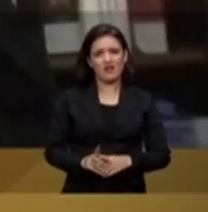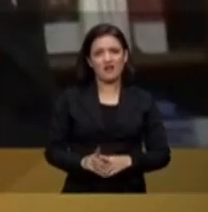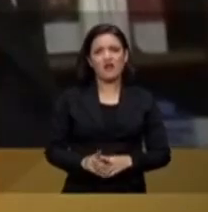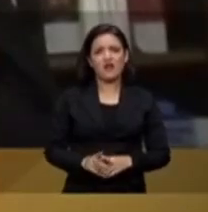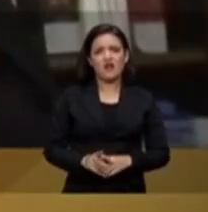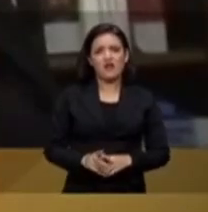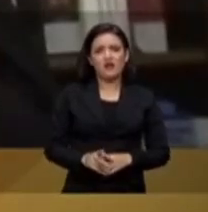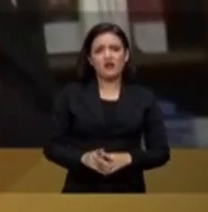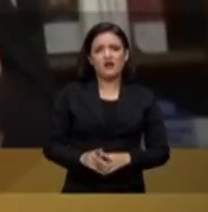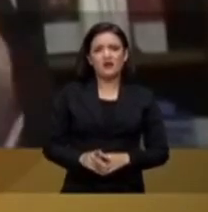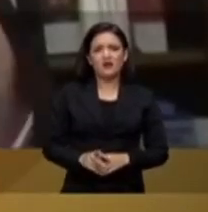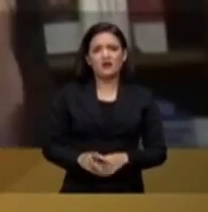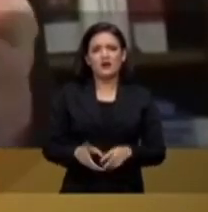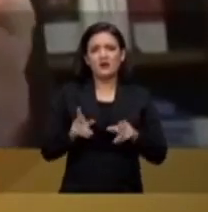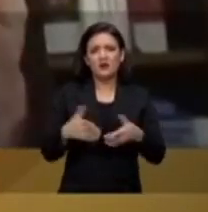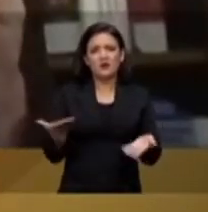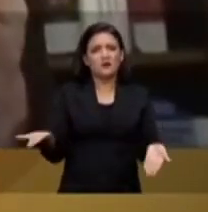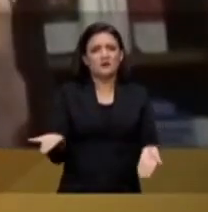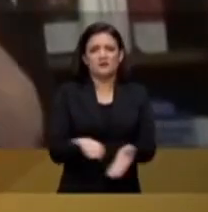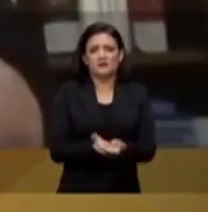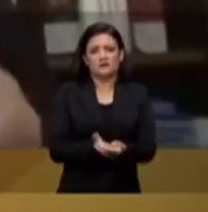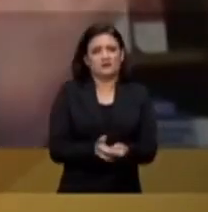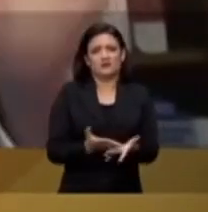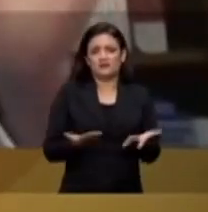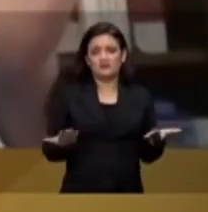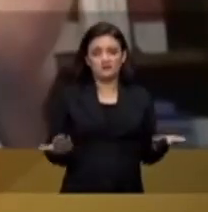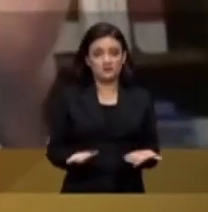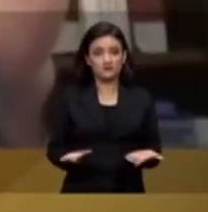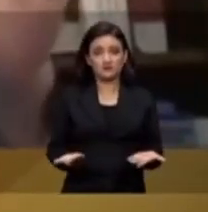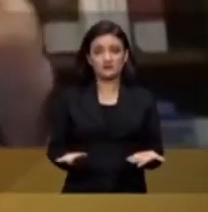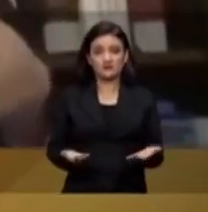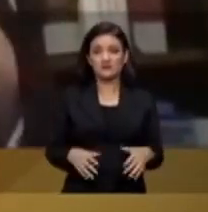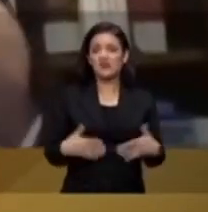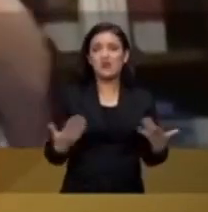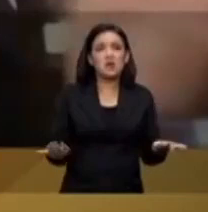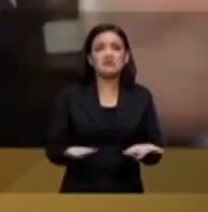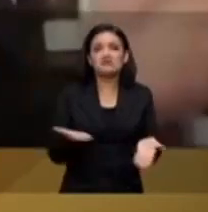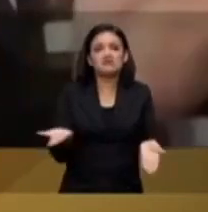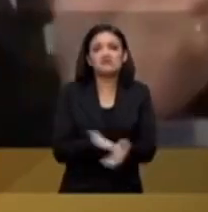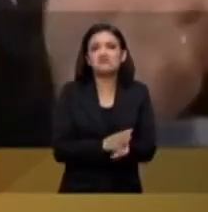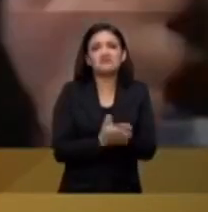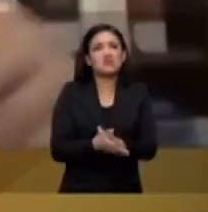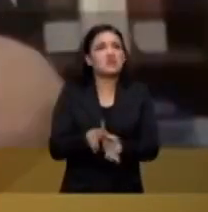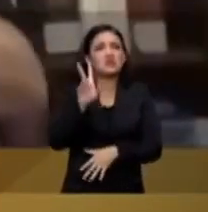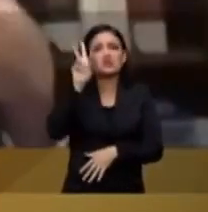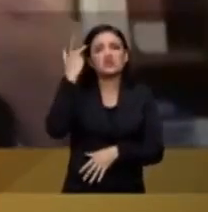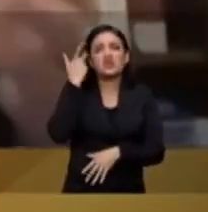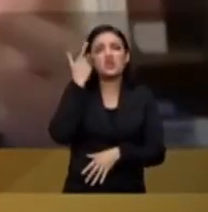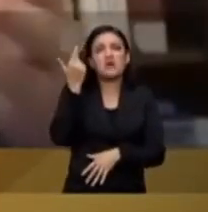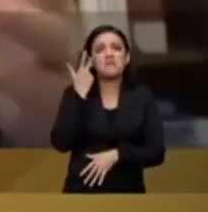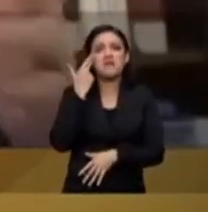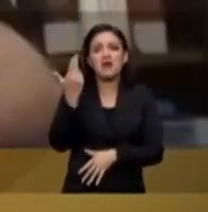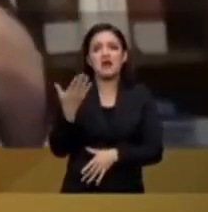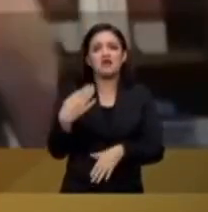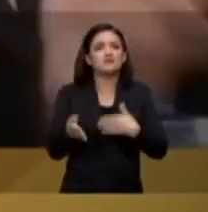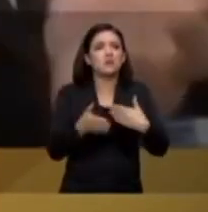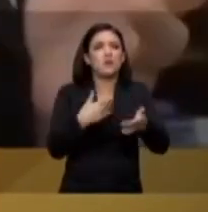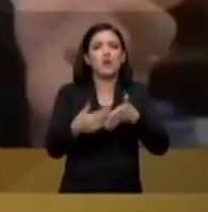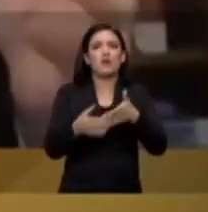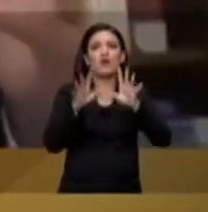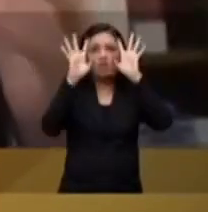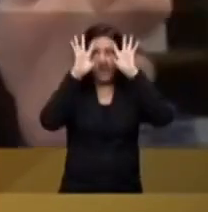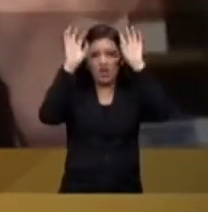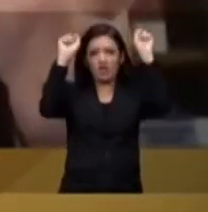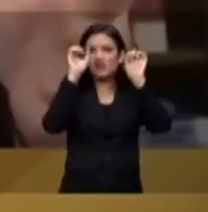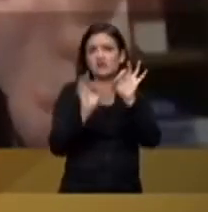da questão agora trazida, que é uma questão menor, que é uma questão corriqueira em qualquer juízo ou